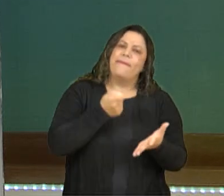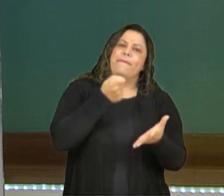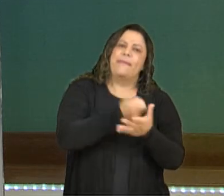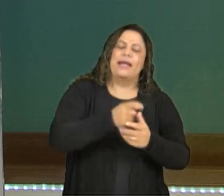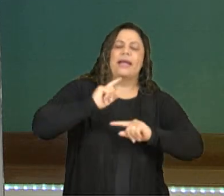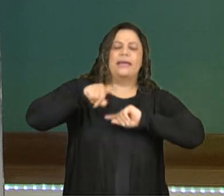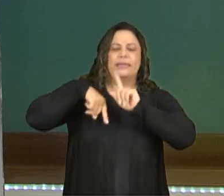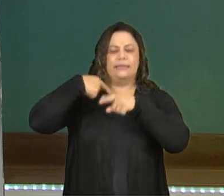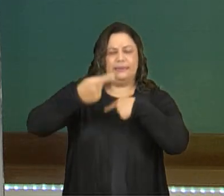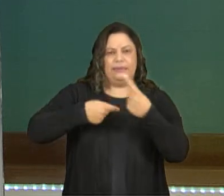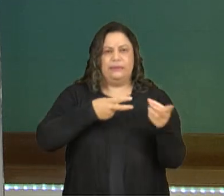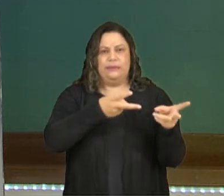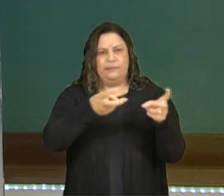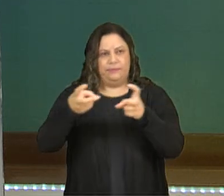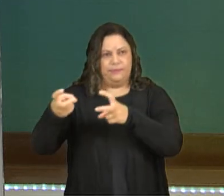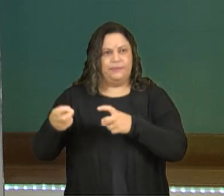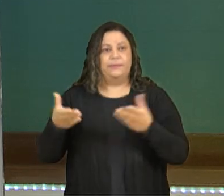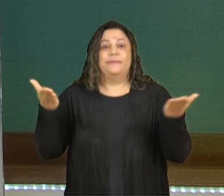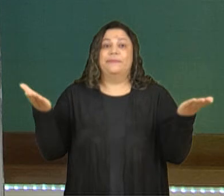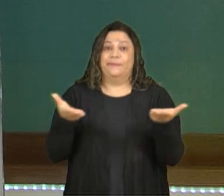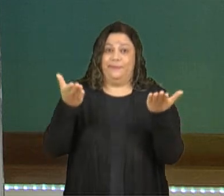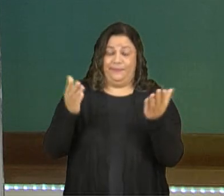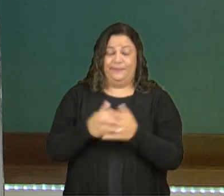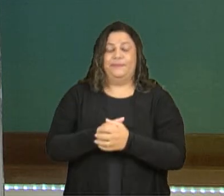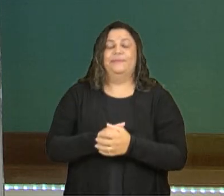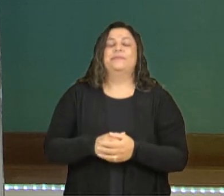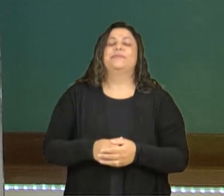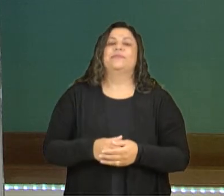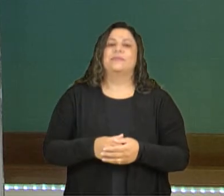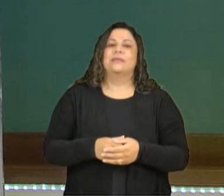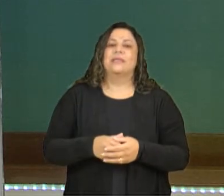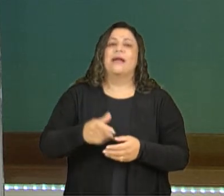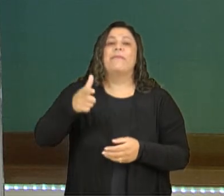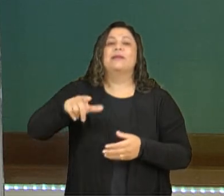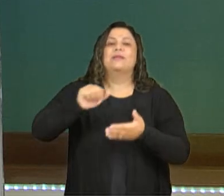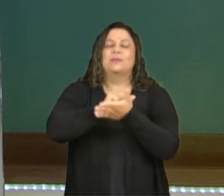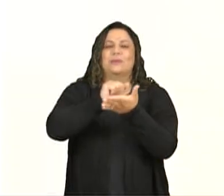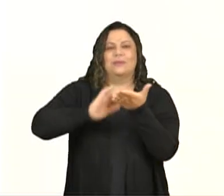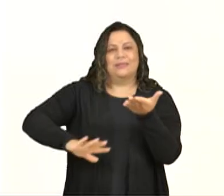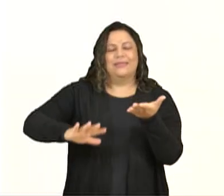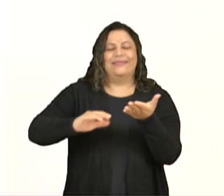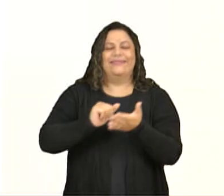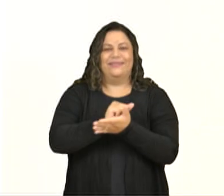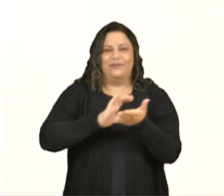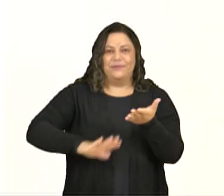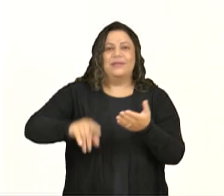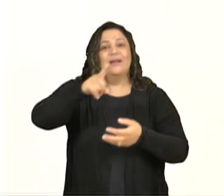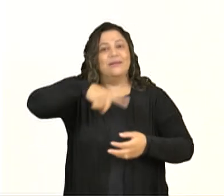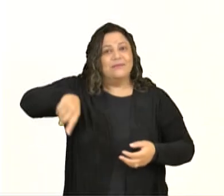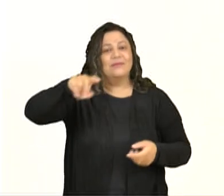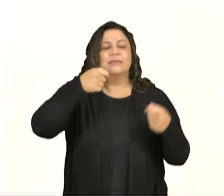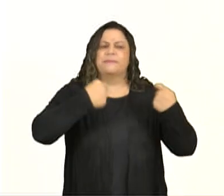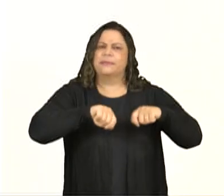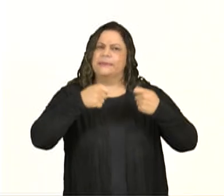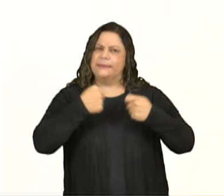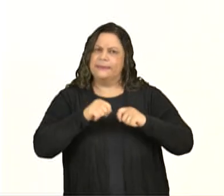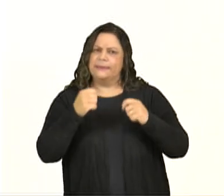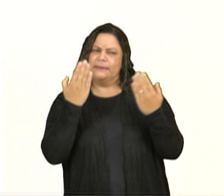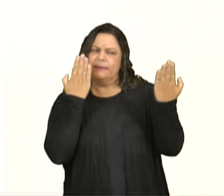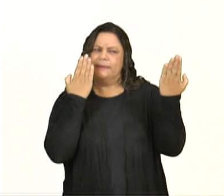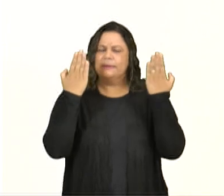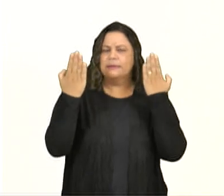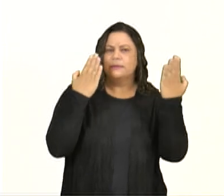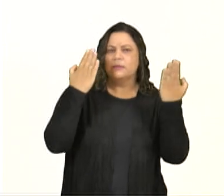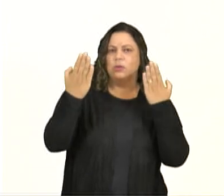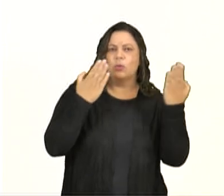faremos uma análise sobre isso. Para que a gente feche esse bloco, mais uma atividadezinha onde você deve fazer uma análise da